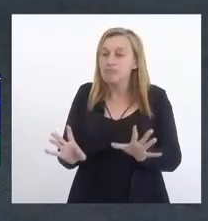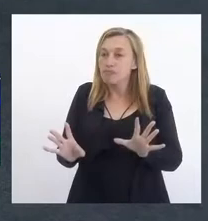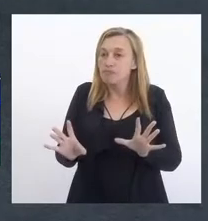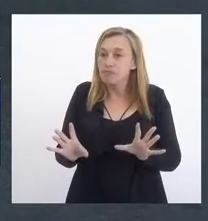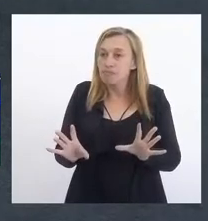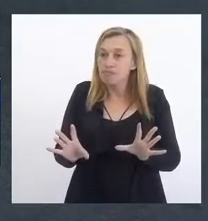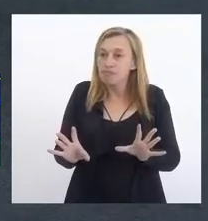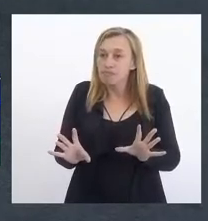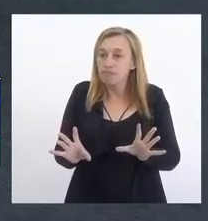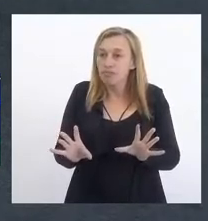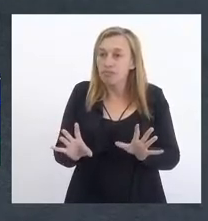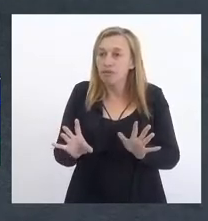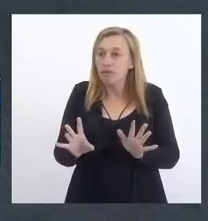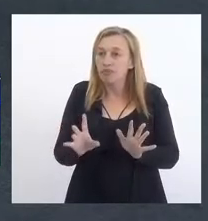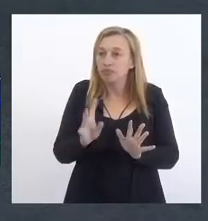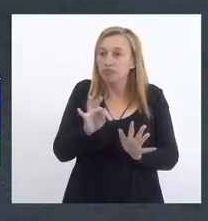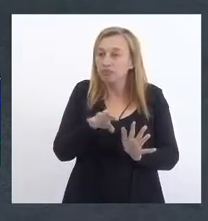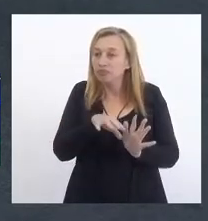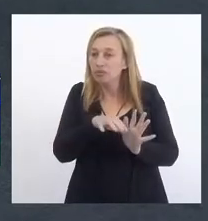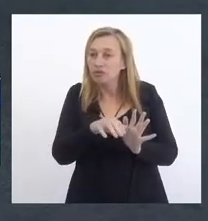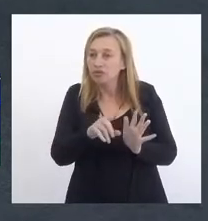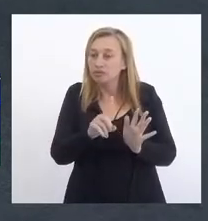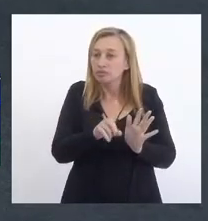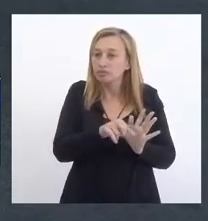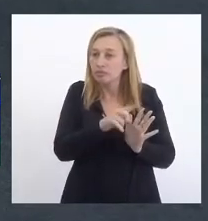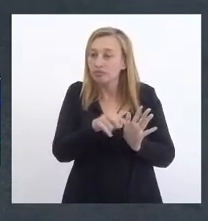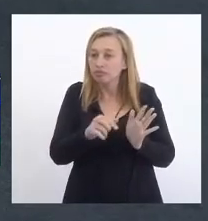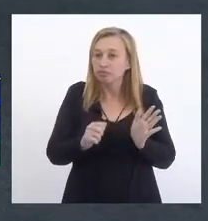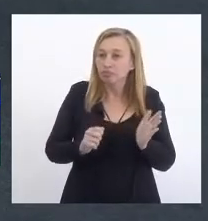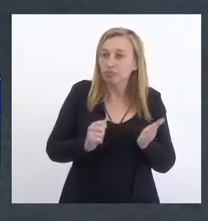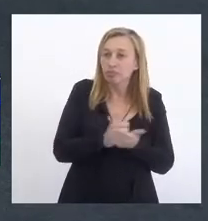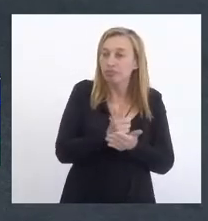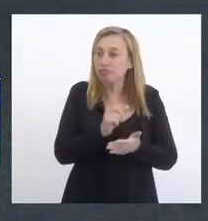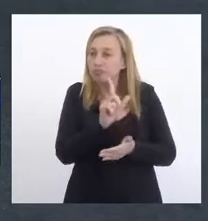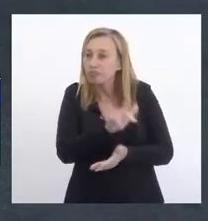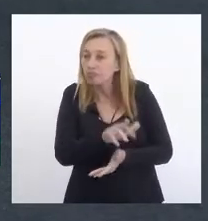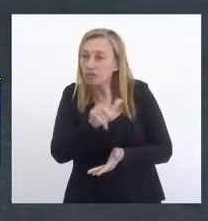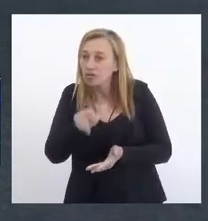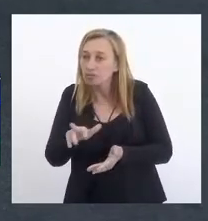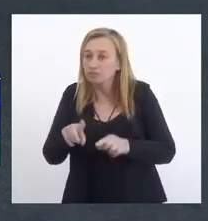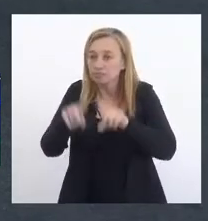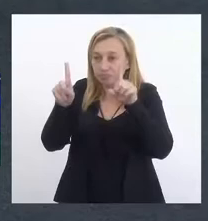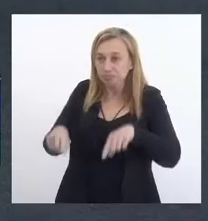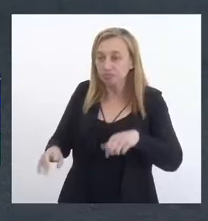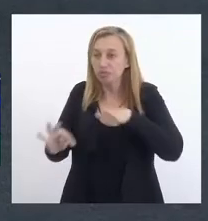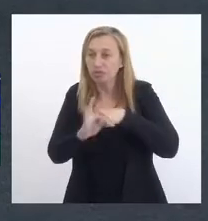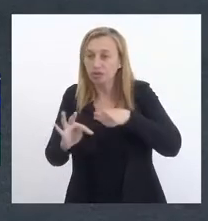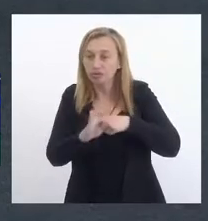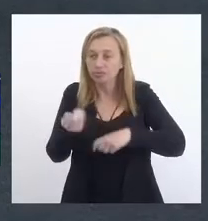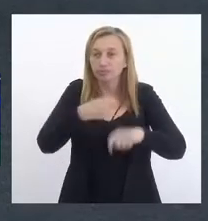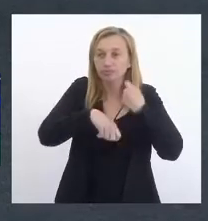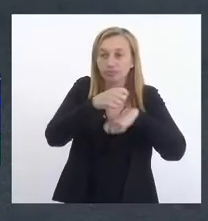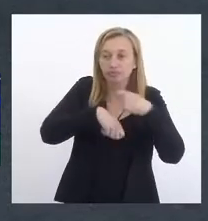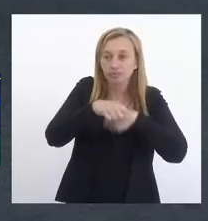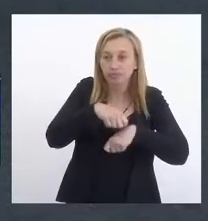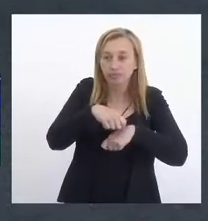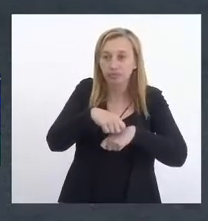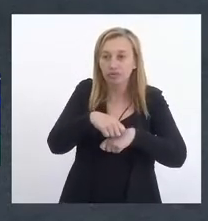a vedar a realização de pagamento diferenciado a servidores técnicos administrativos, professores...